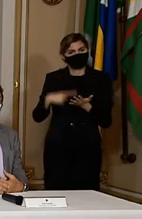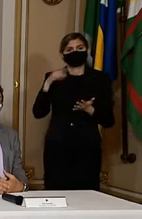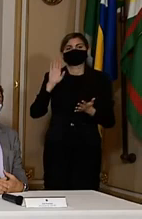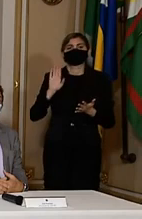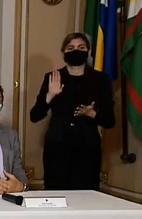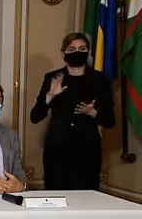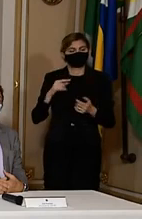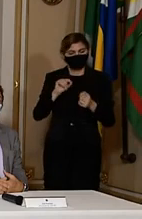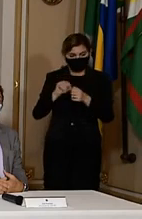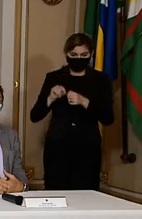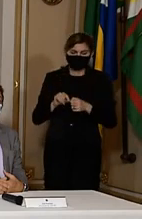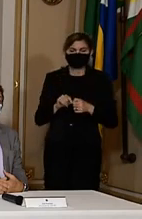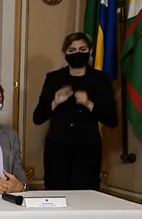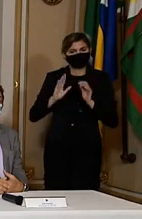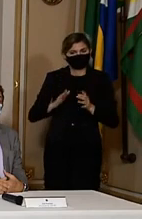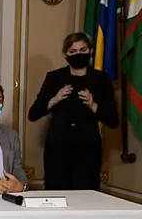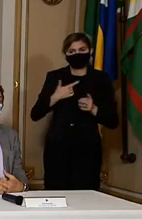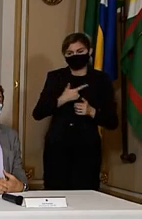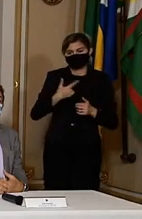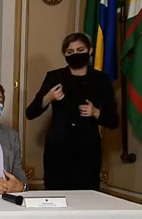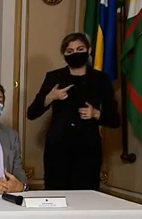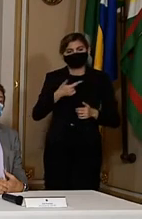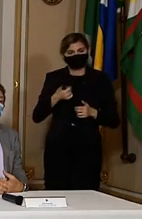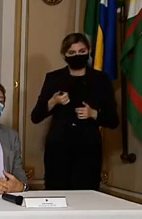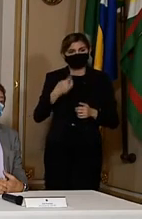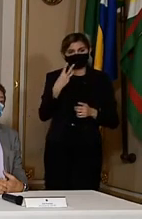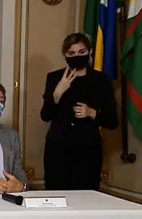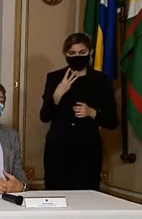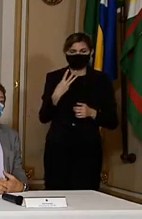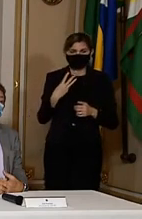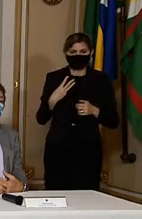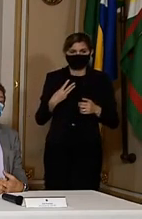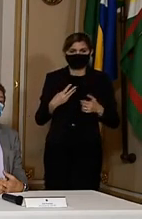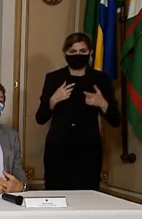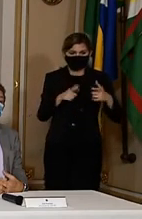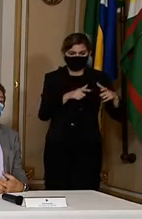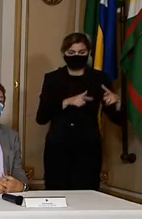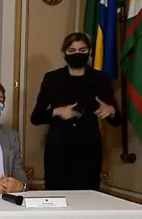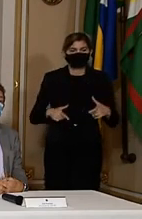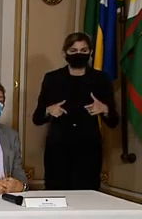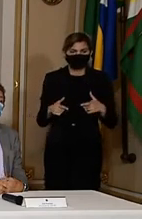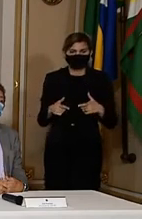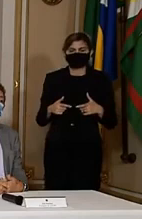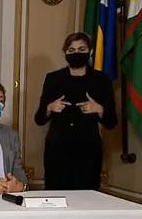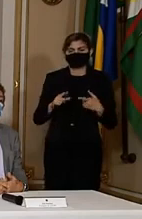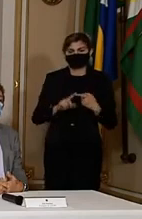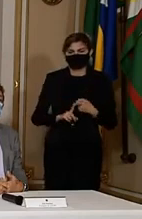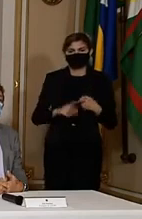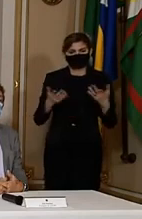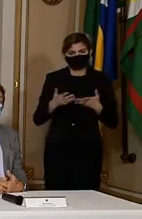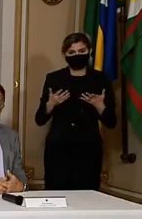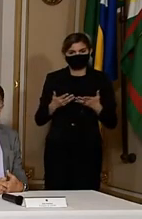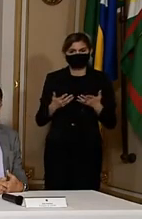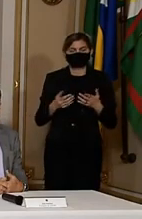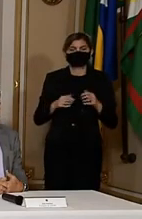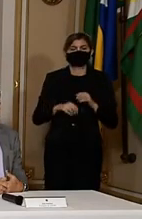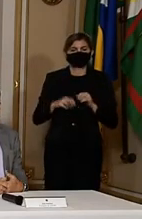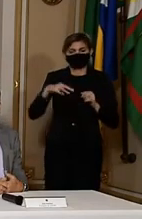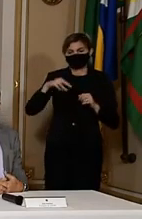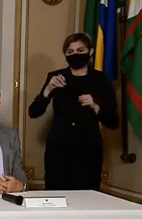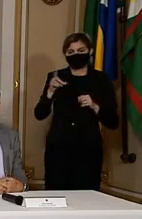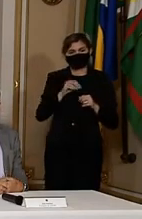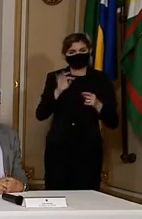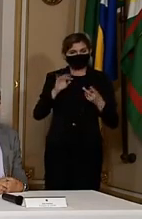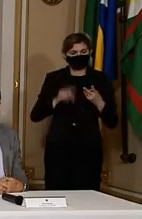de implantar já em 2021 precisar o primeiro estamos lançando hoje o demonstrou Thor